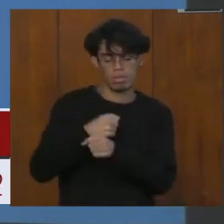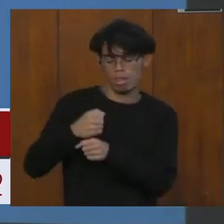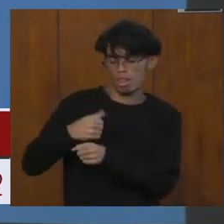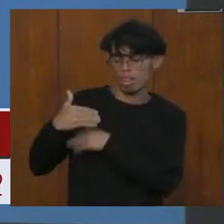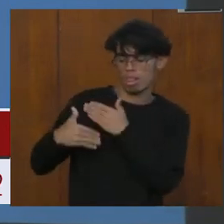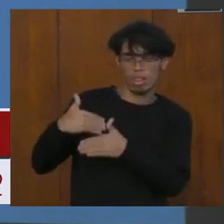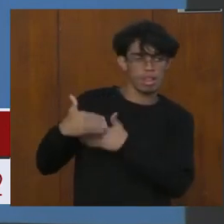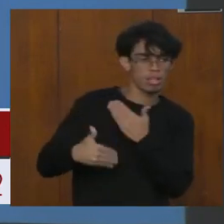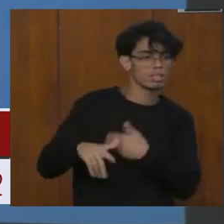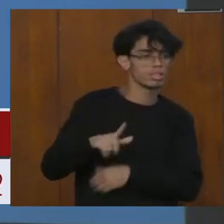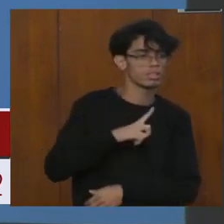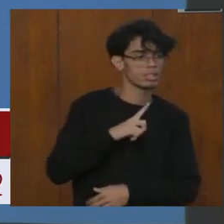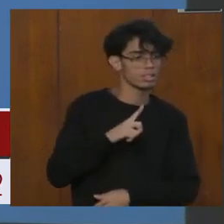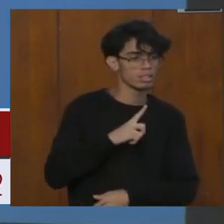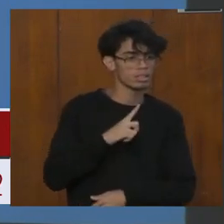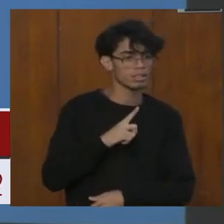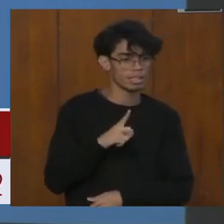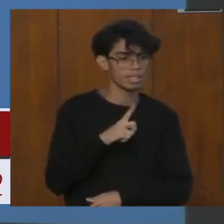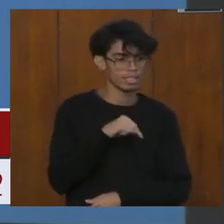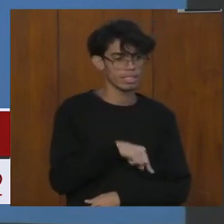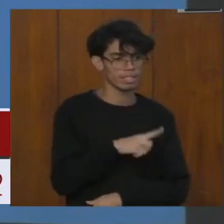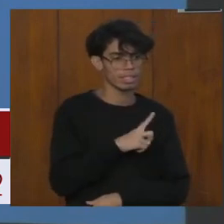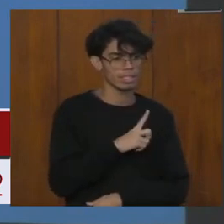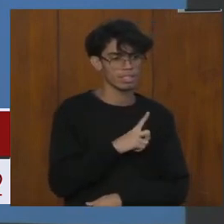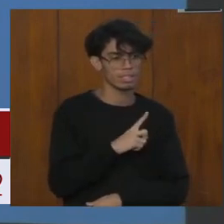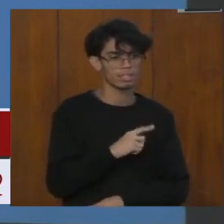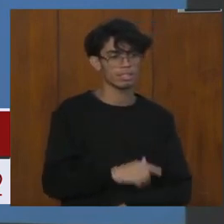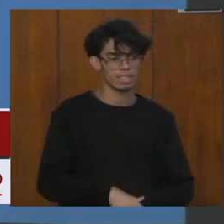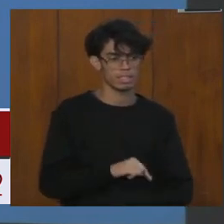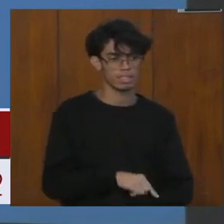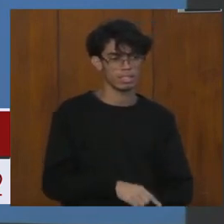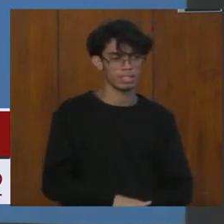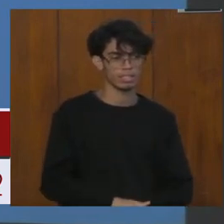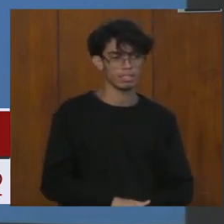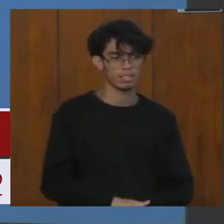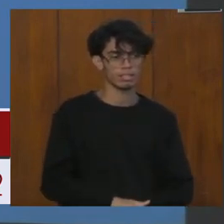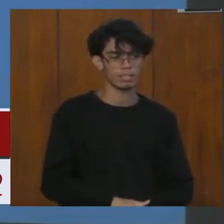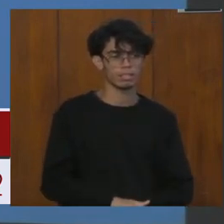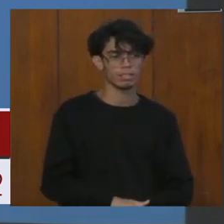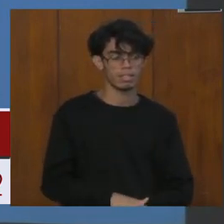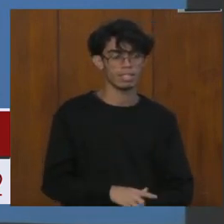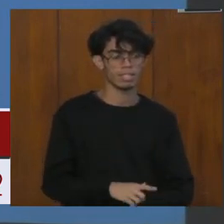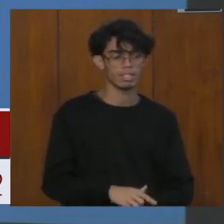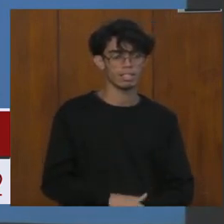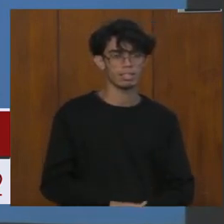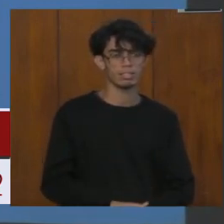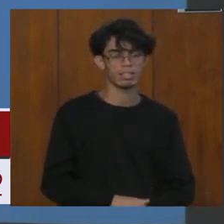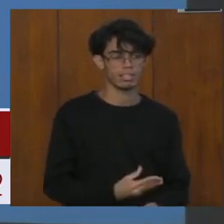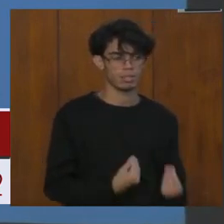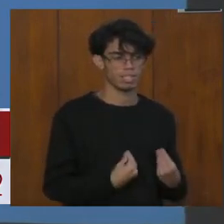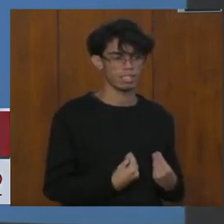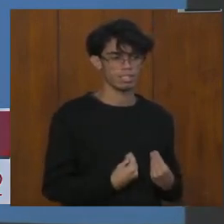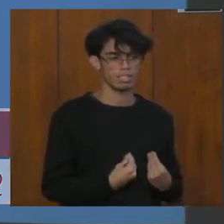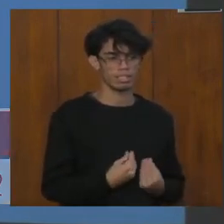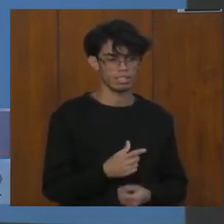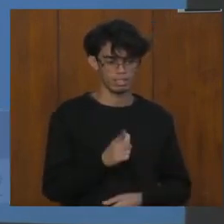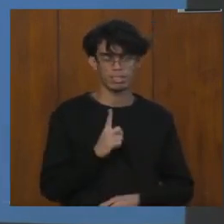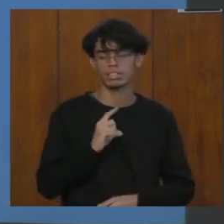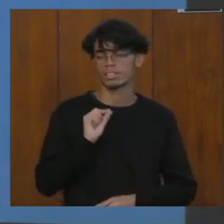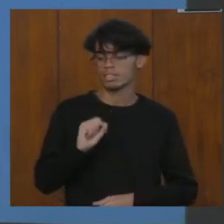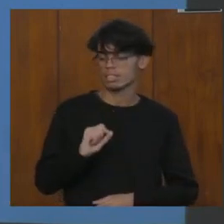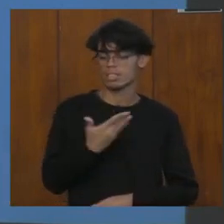hipertensão pulmonar. Se ela tem um CIV e ela não opera o coração, a pressão dentro do pulmão aumenta e